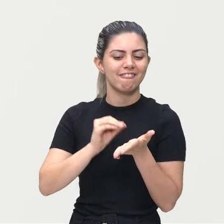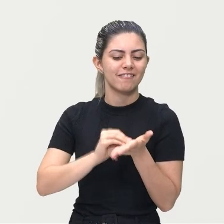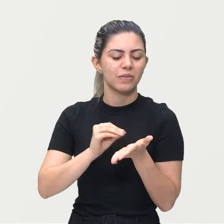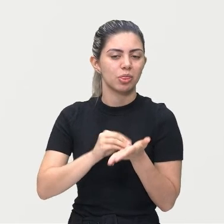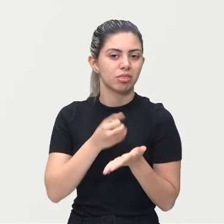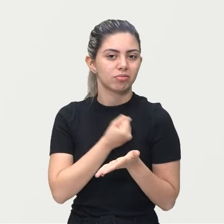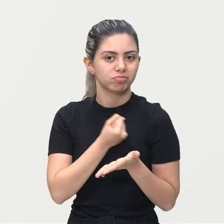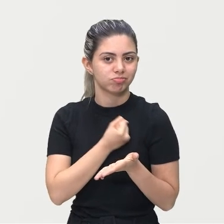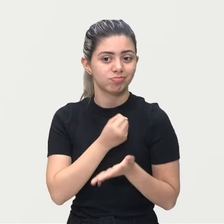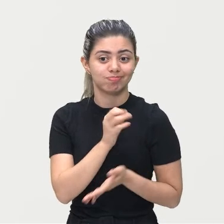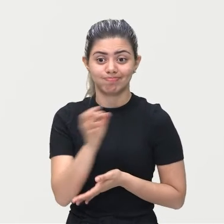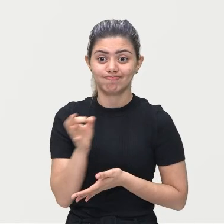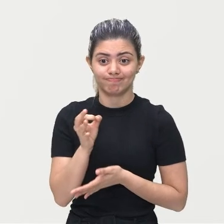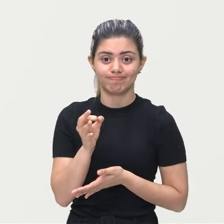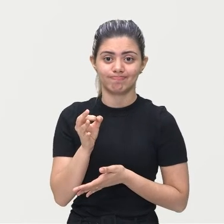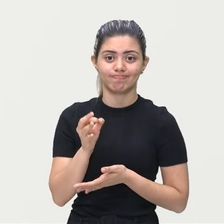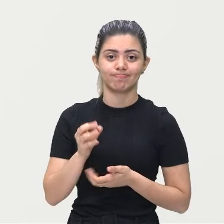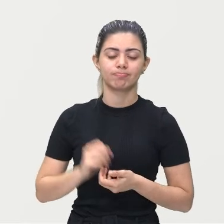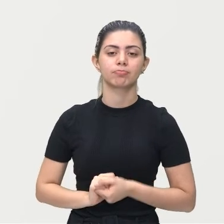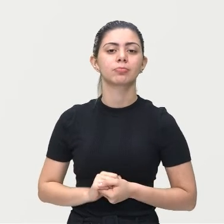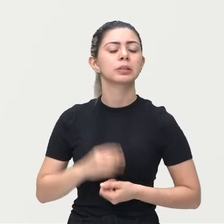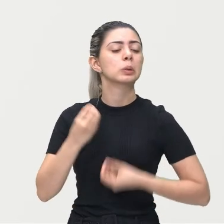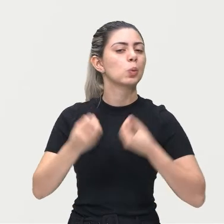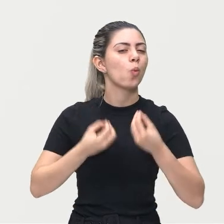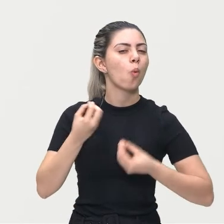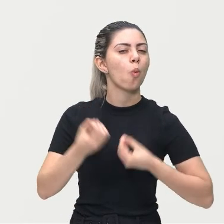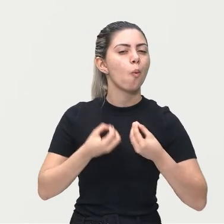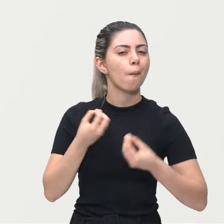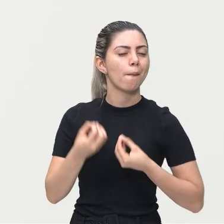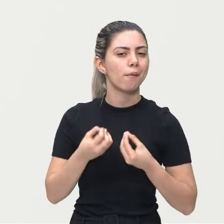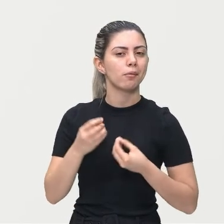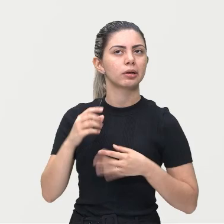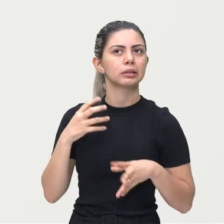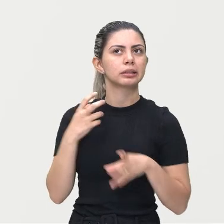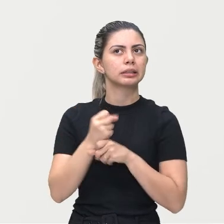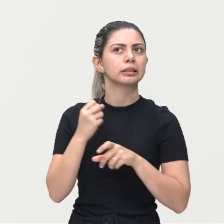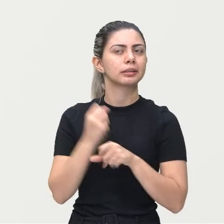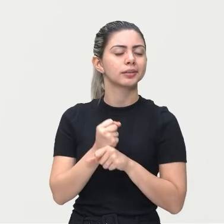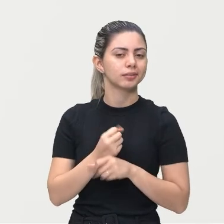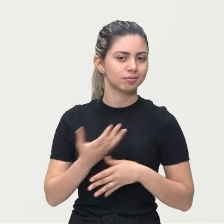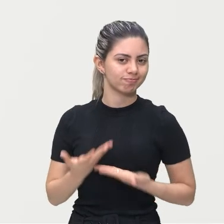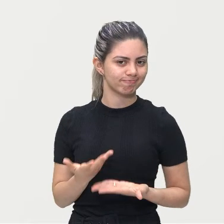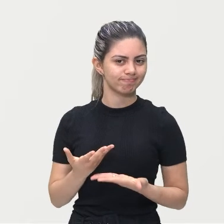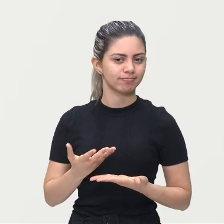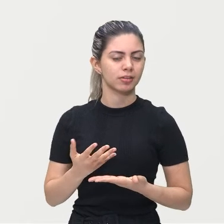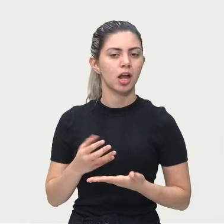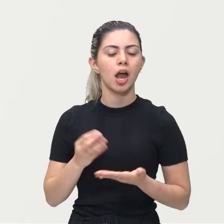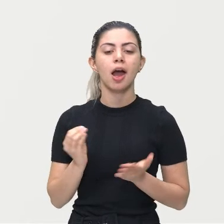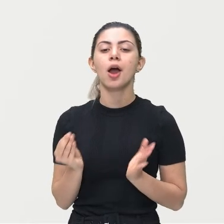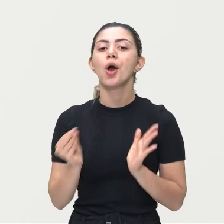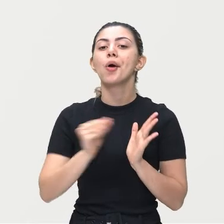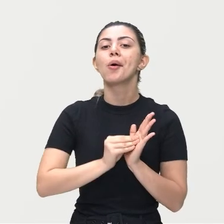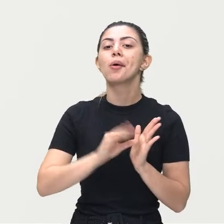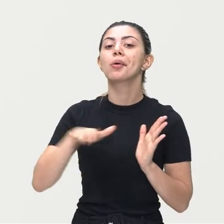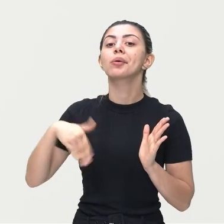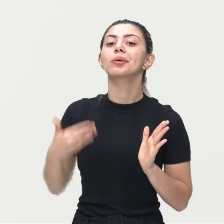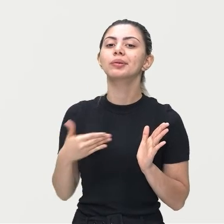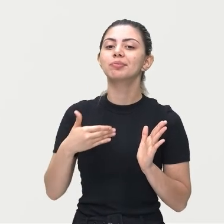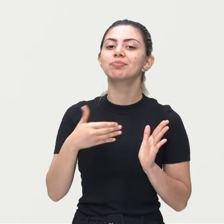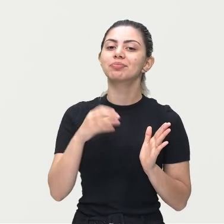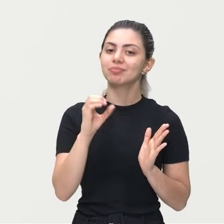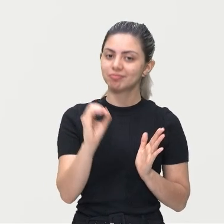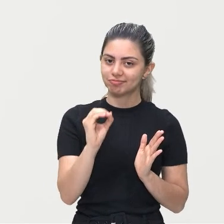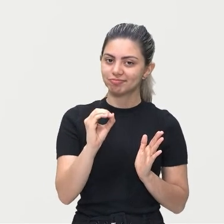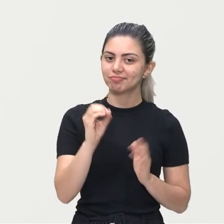está faltando completar, né? Para você ficar na tua zona de conforto. E eu completo com o quê? Com 0, que é